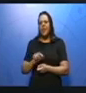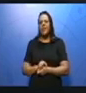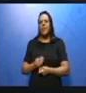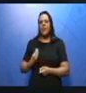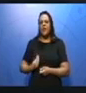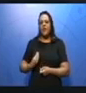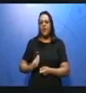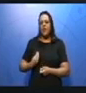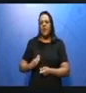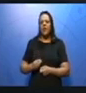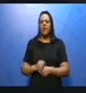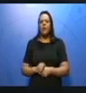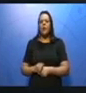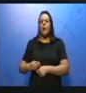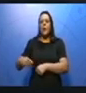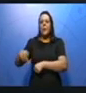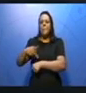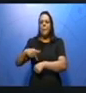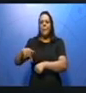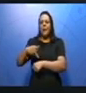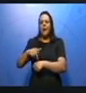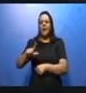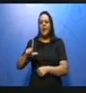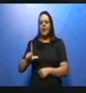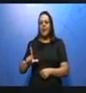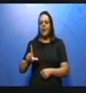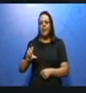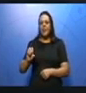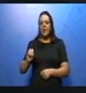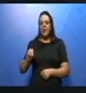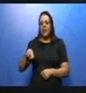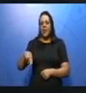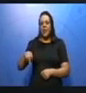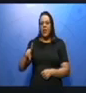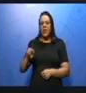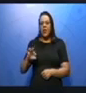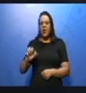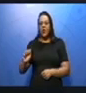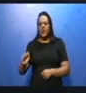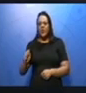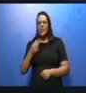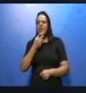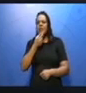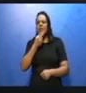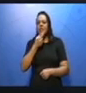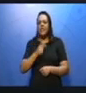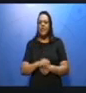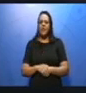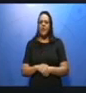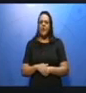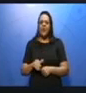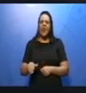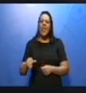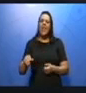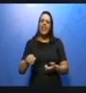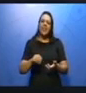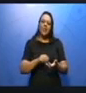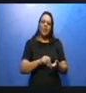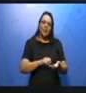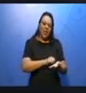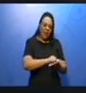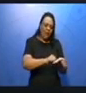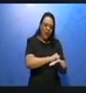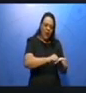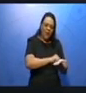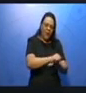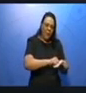E aí, então, ele trabalhava, né, lavando pratos lá em Londres. e juntava cada trocado para conseguir